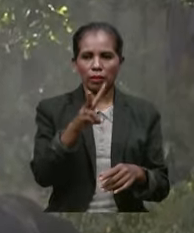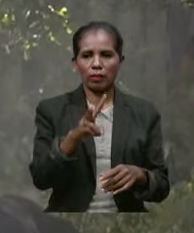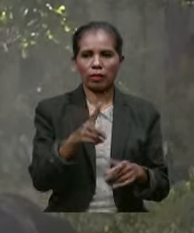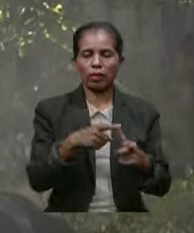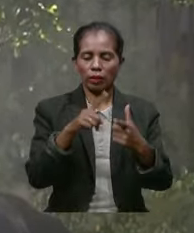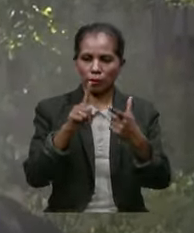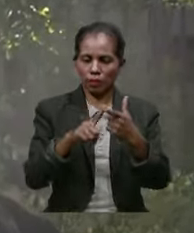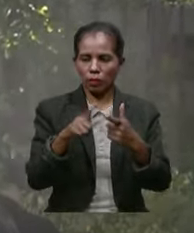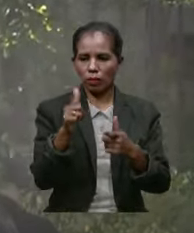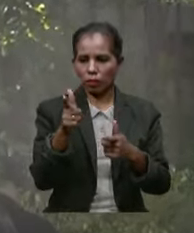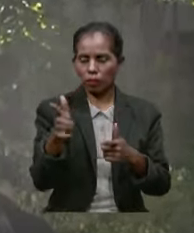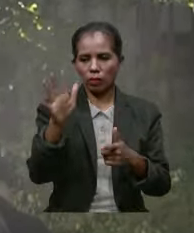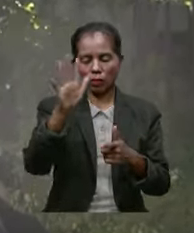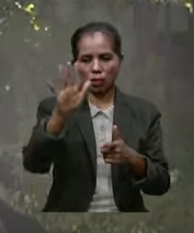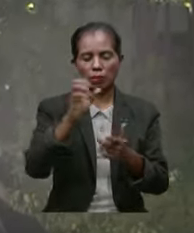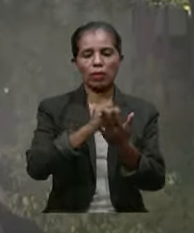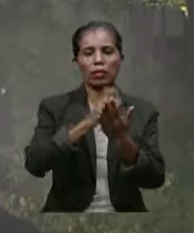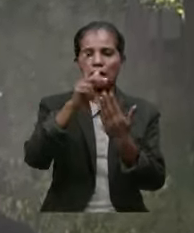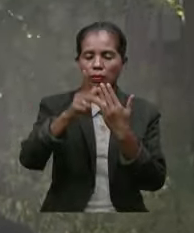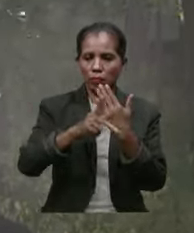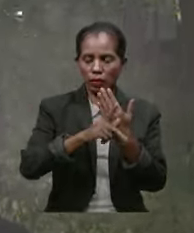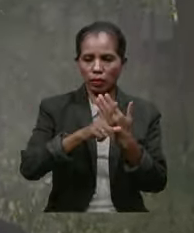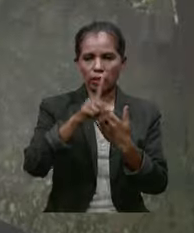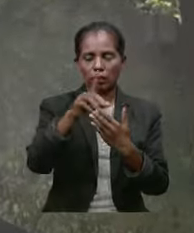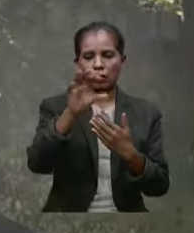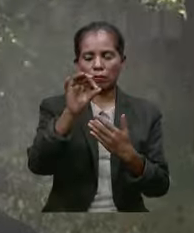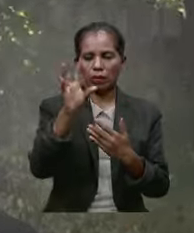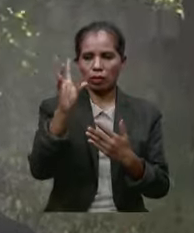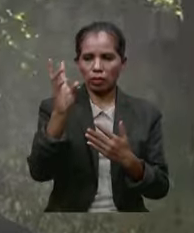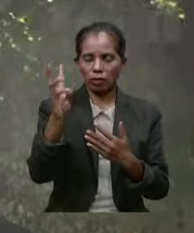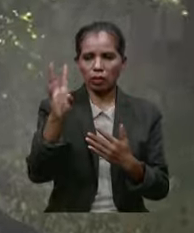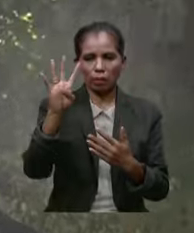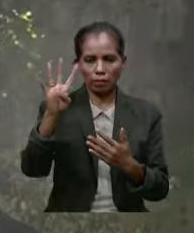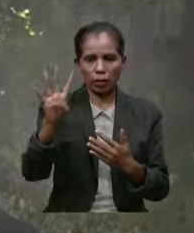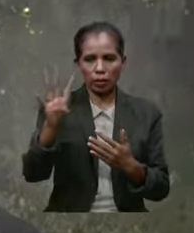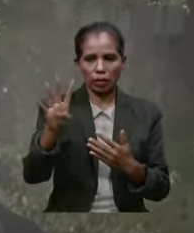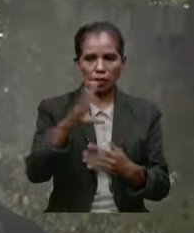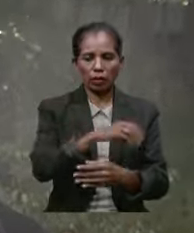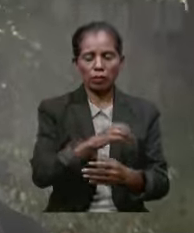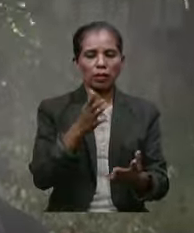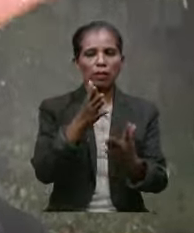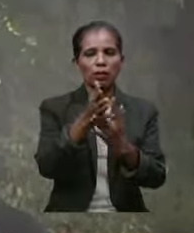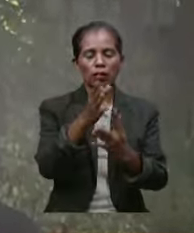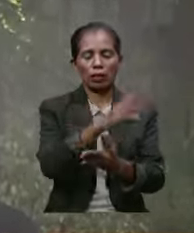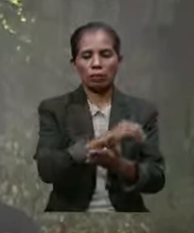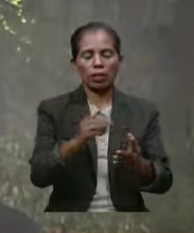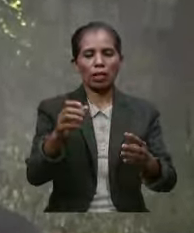Depois do 25 de Abril de 74, os países da África receberam